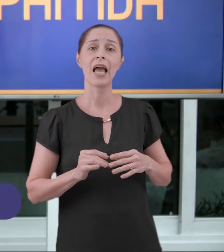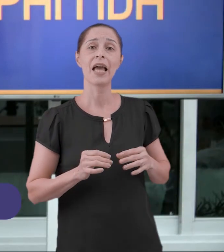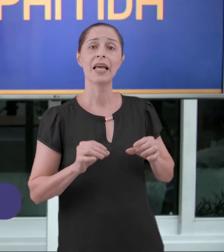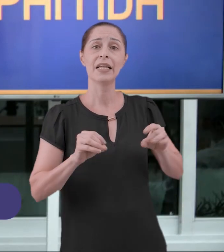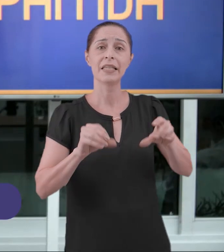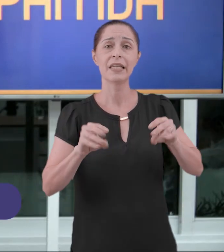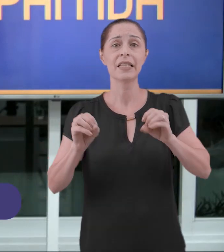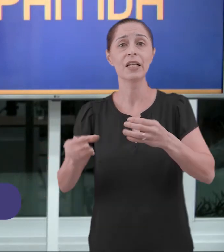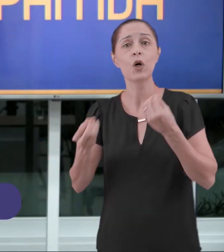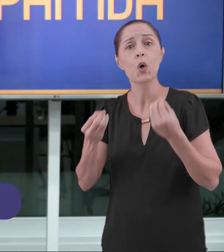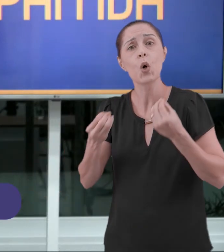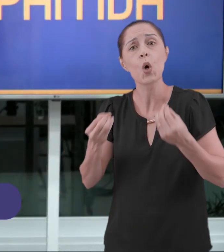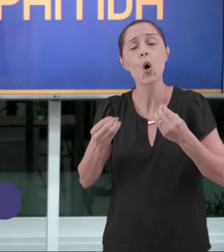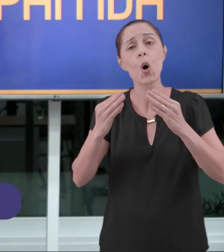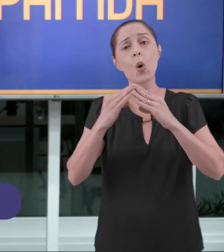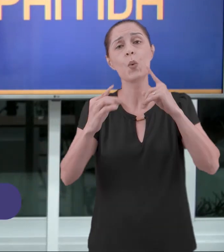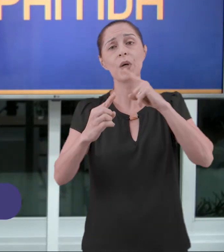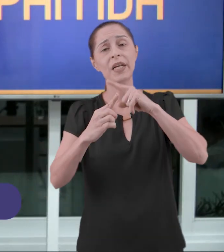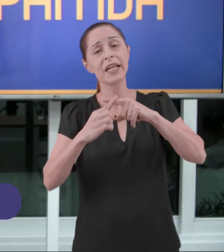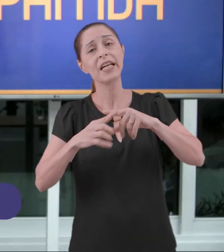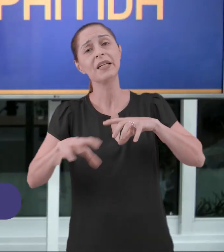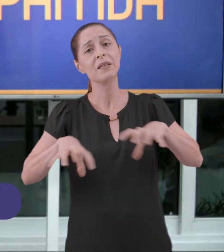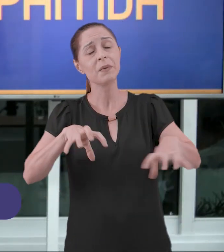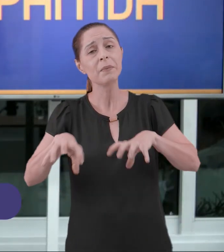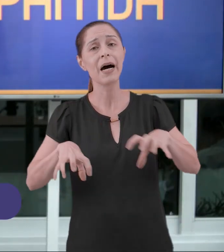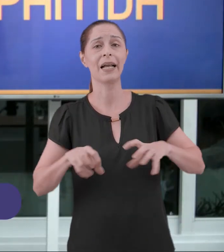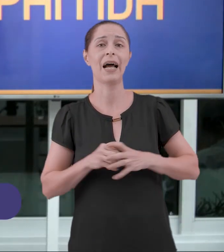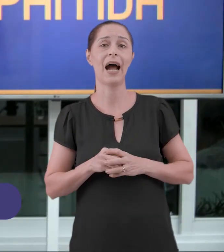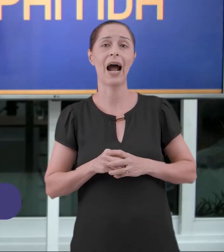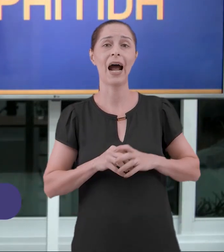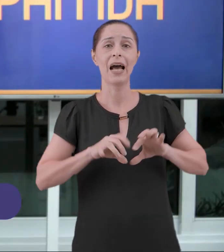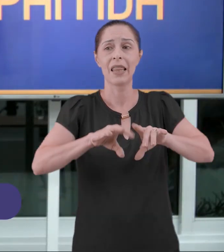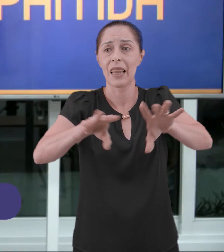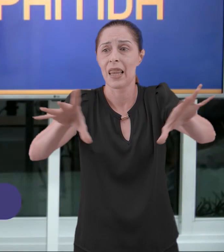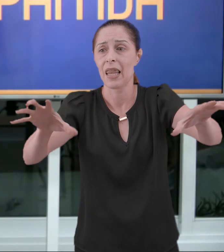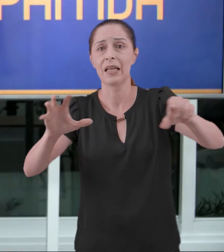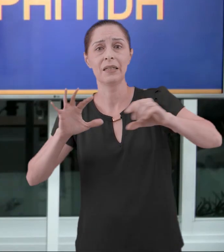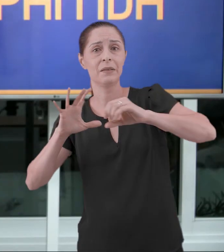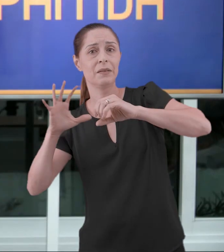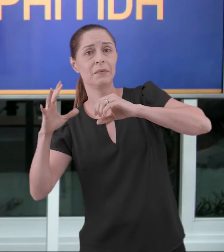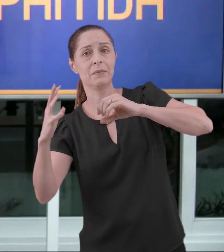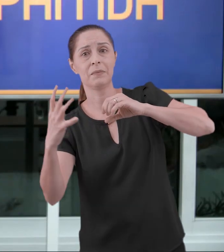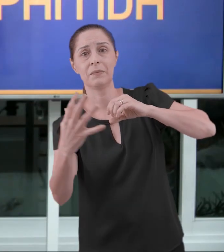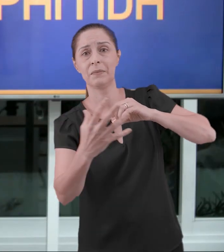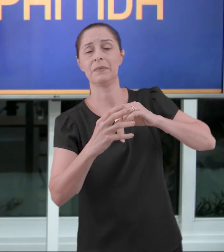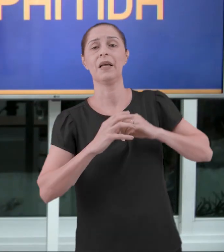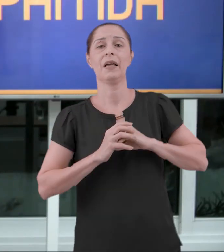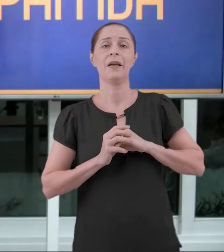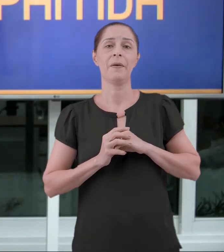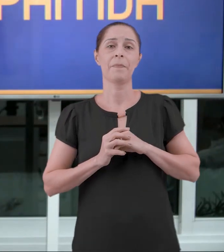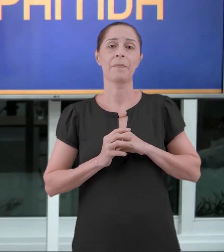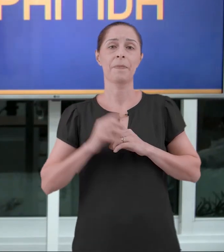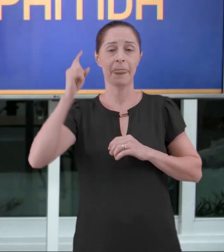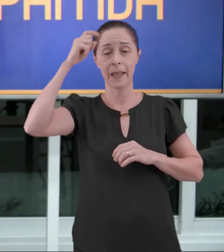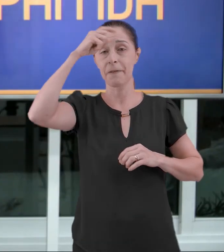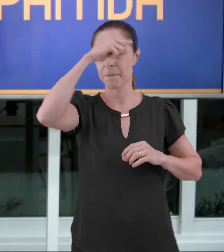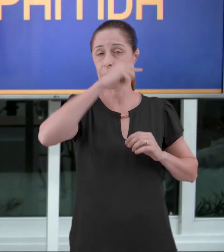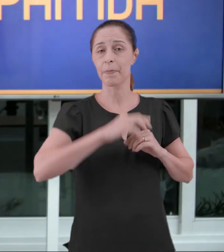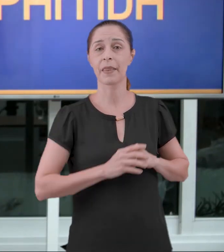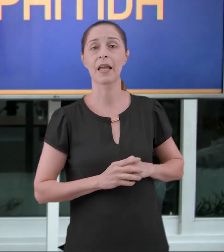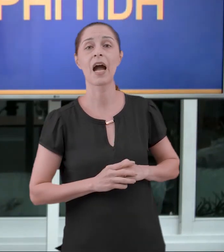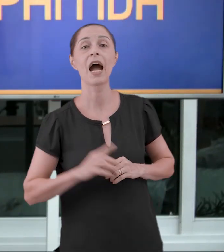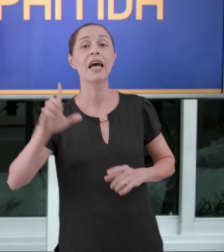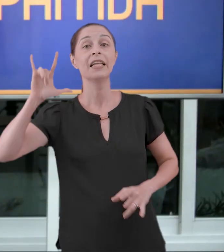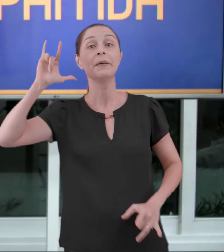né, nesse tempo de pandemia, fora de pandemia, né? E também tem o Instagram do GEPANDA, que você pode acompanhar lá, tem